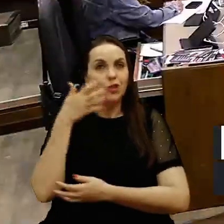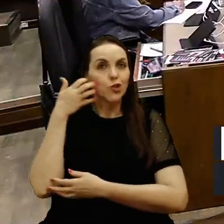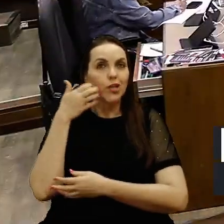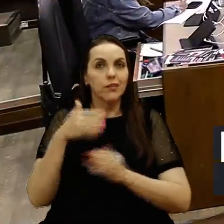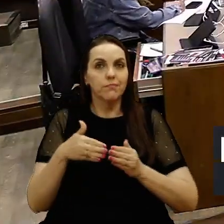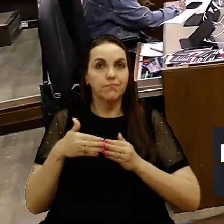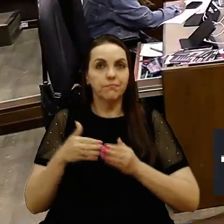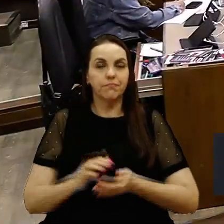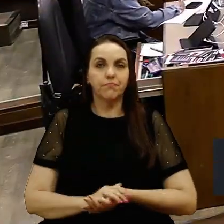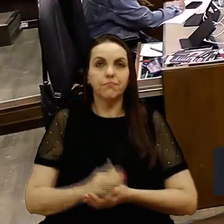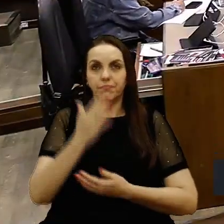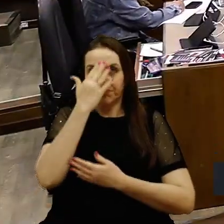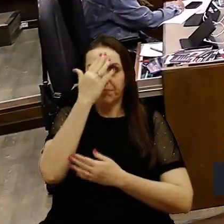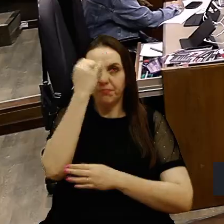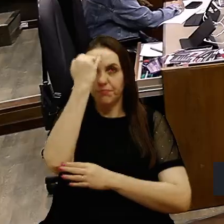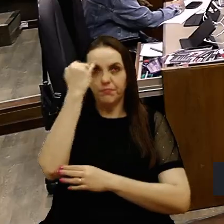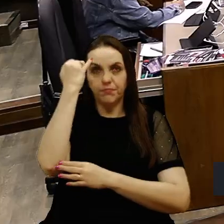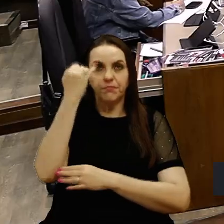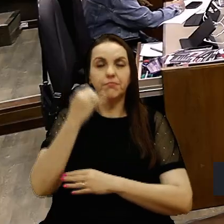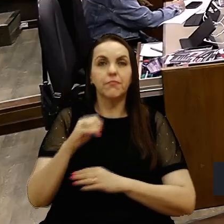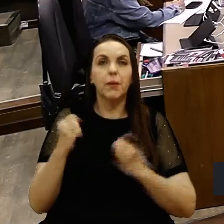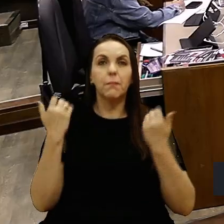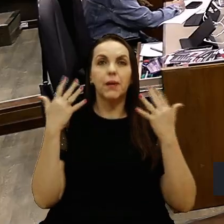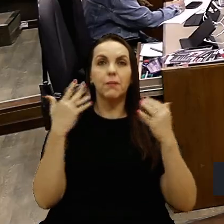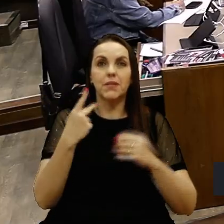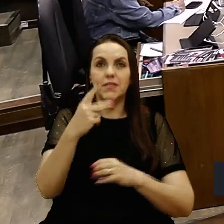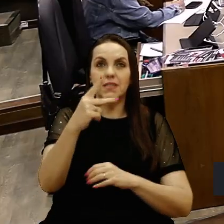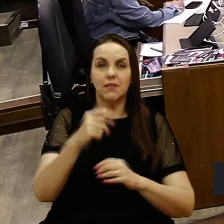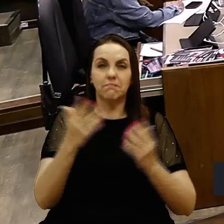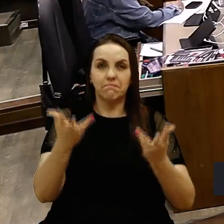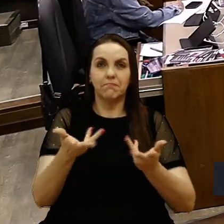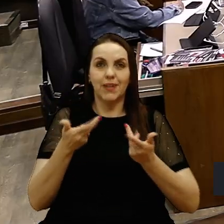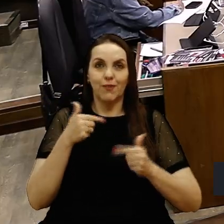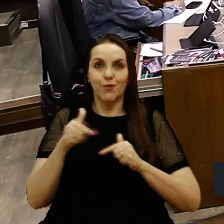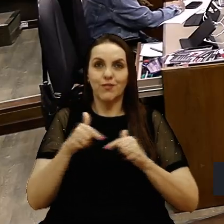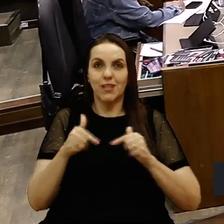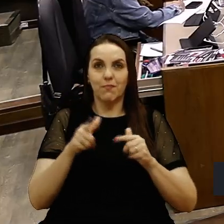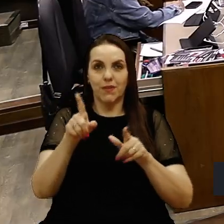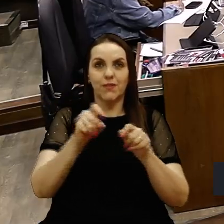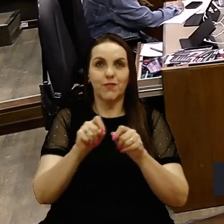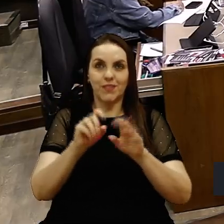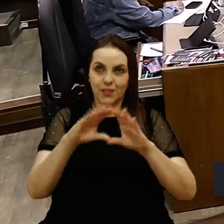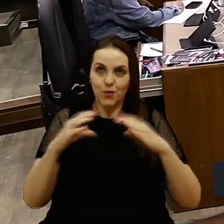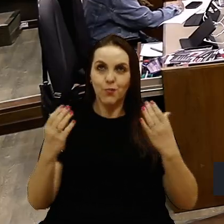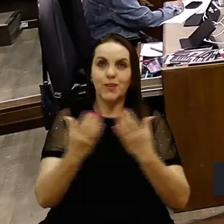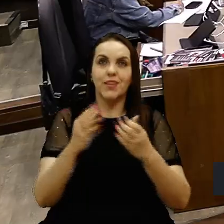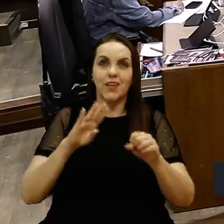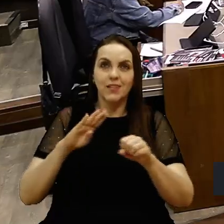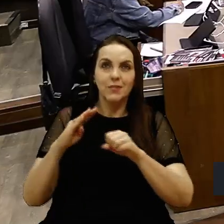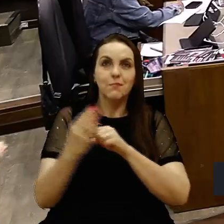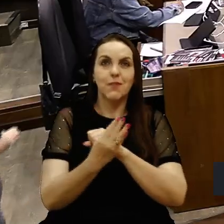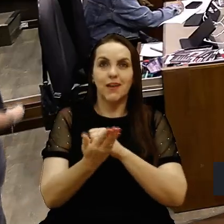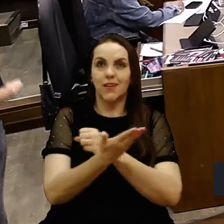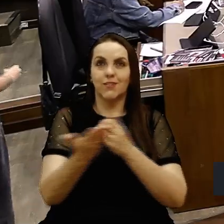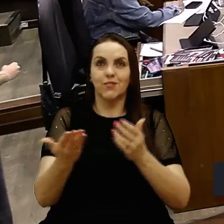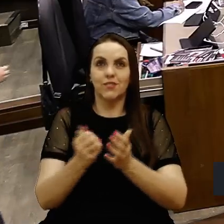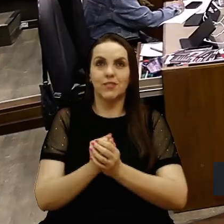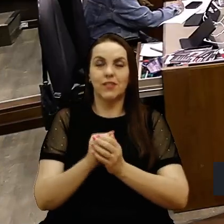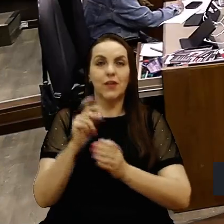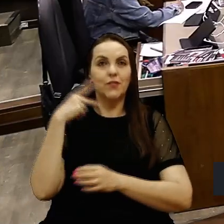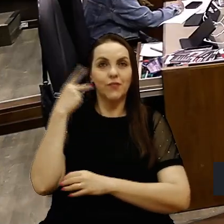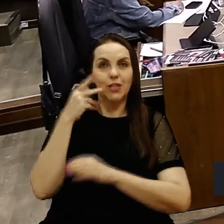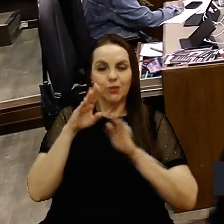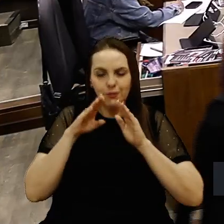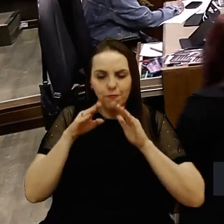Obrigado, vereador Zé D'Ambrosio. Primeiro, parabenizar o senhor pelo excelente trabalho que o senhor faz nas comunidades, nos bairros. Obrigado. Um vereador